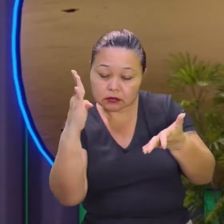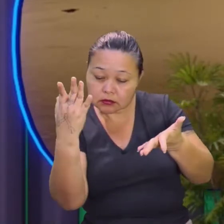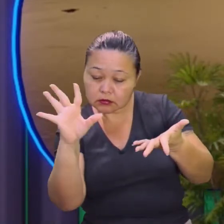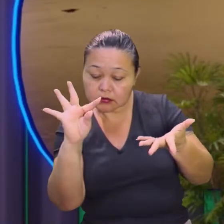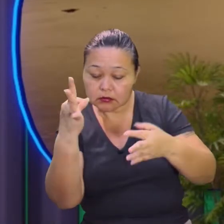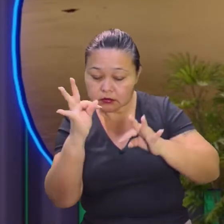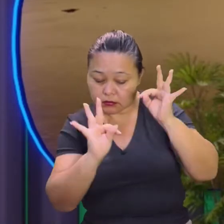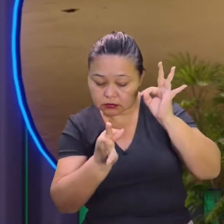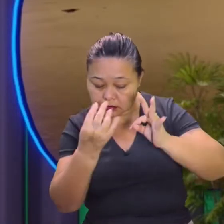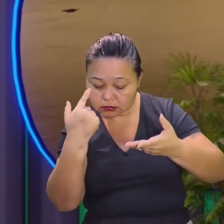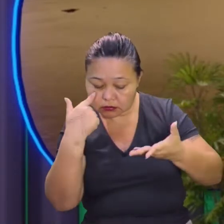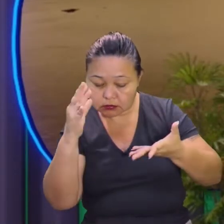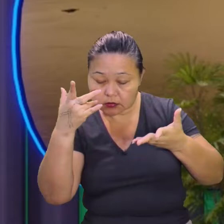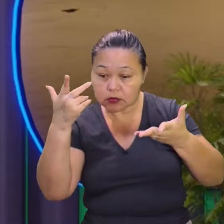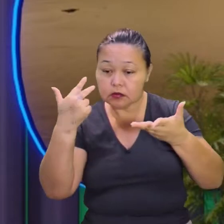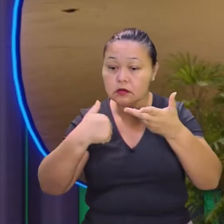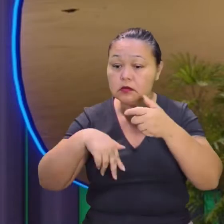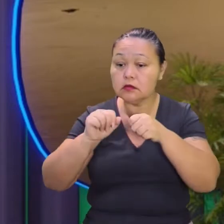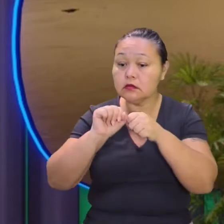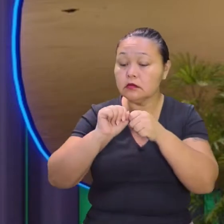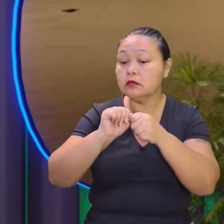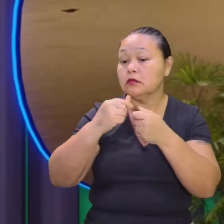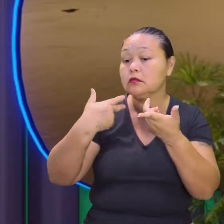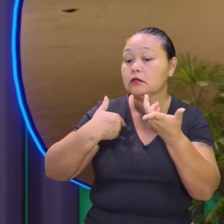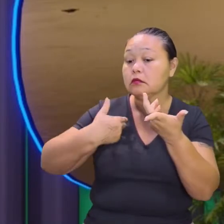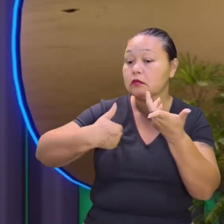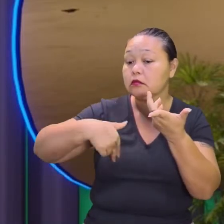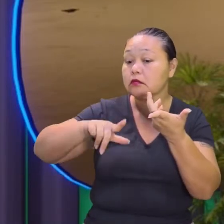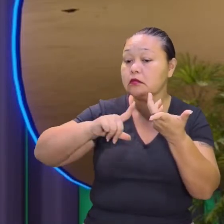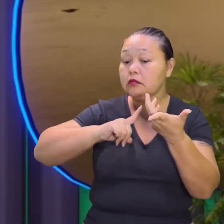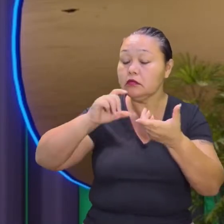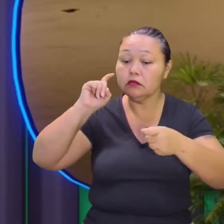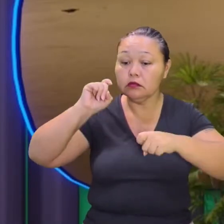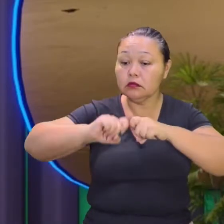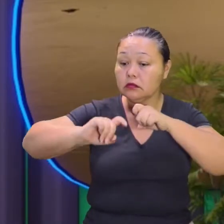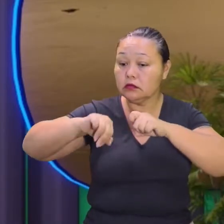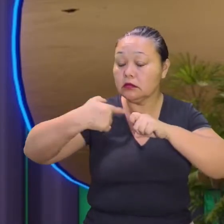biotecnológico, ali ele tem inseminação artificial, tem